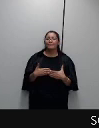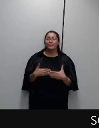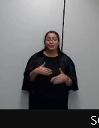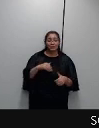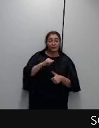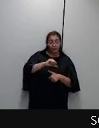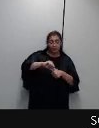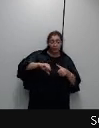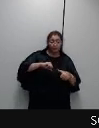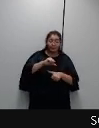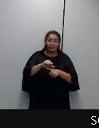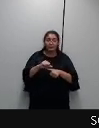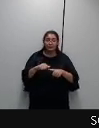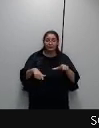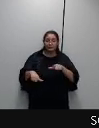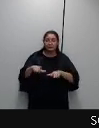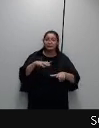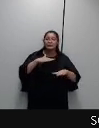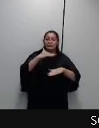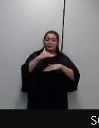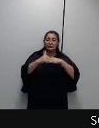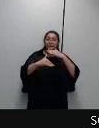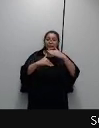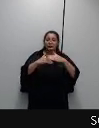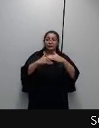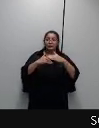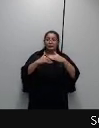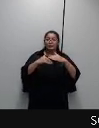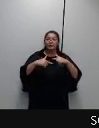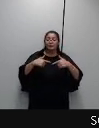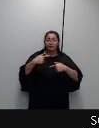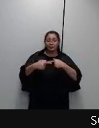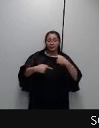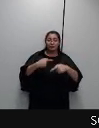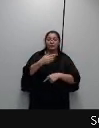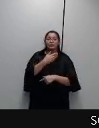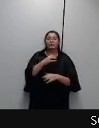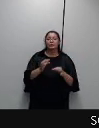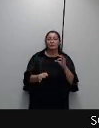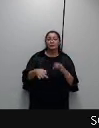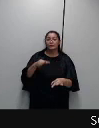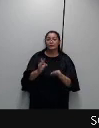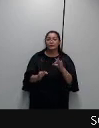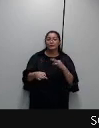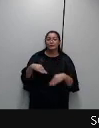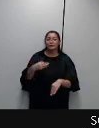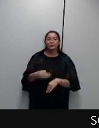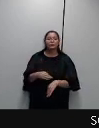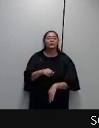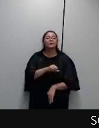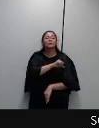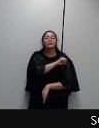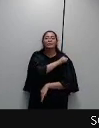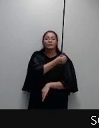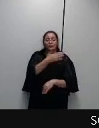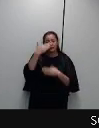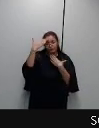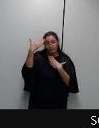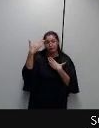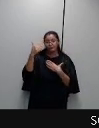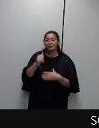acórdão do Tribunal de Justiça do Rio de Janeiro com todas as vezes o seu relatório presente tão resumo é muito obrigado